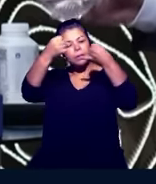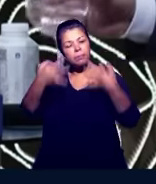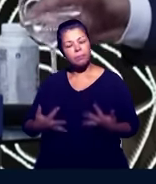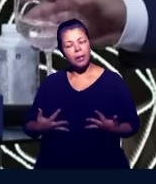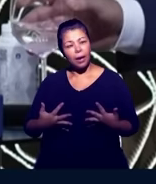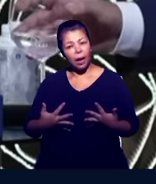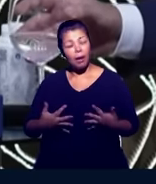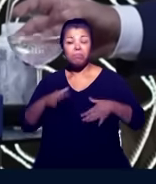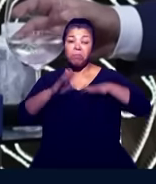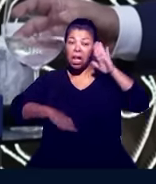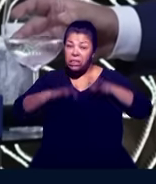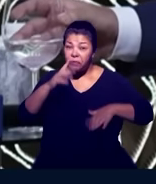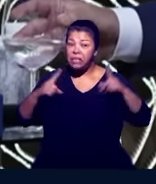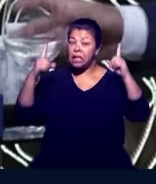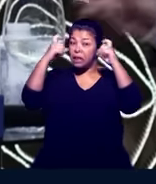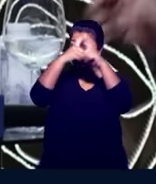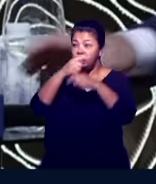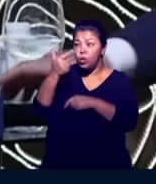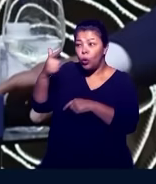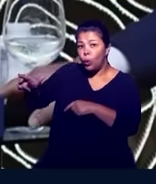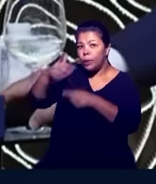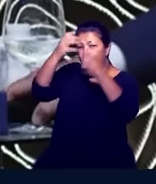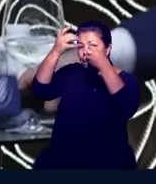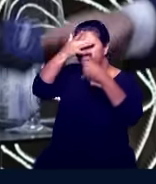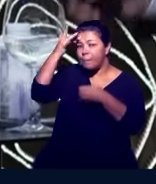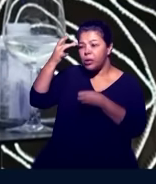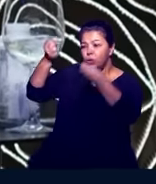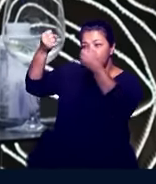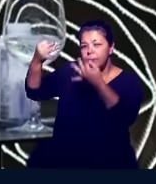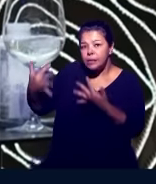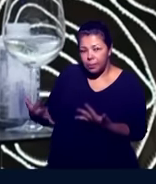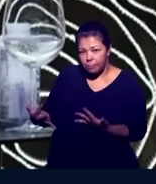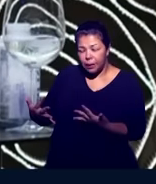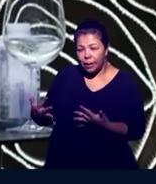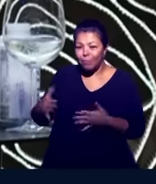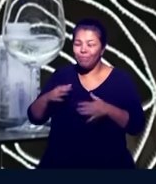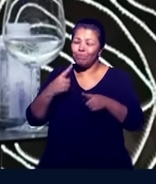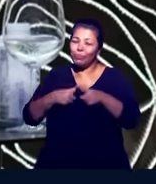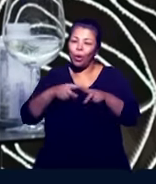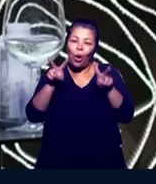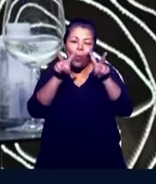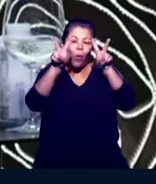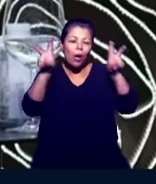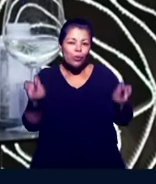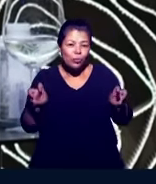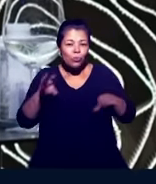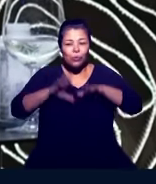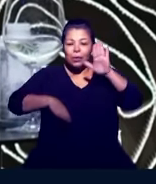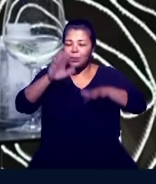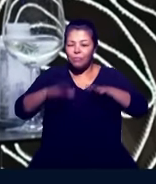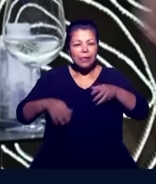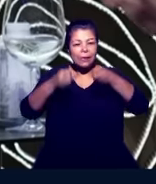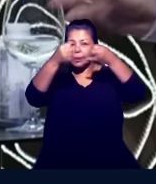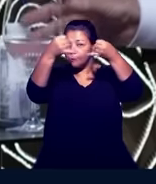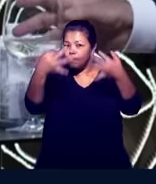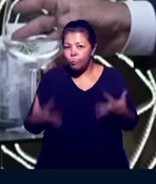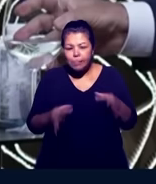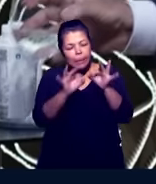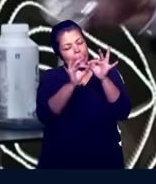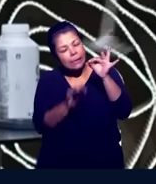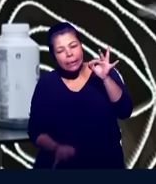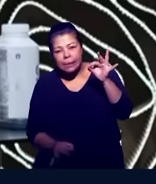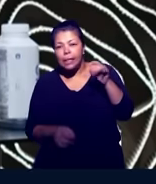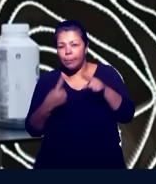compreender porque nem sempre esses assuntos são tratados com a extensão devida porque são assuntos